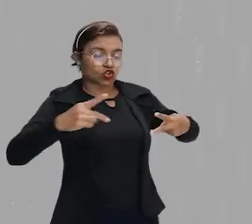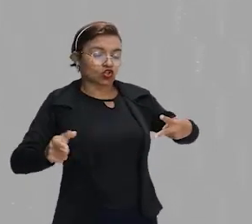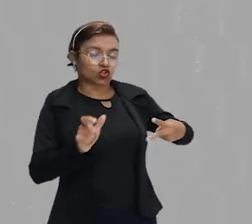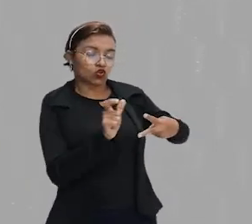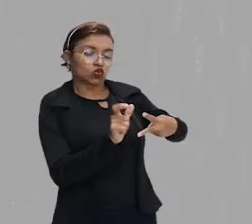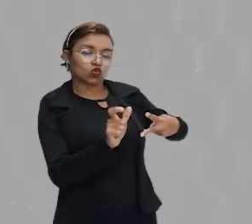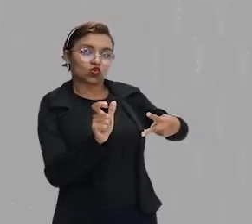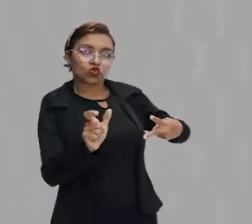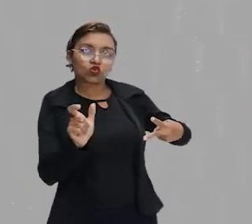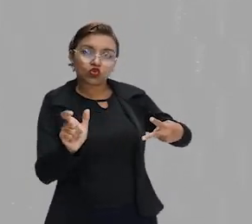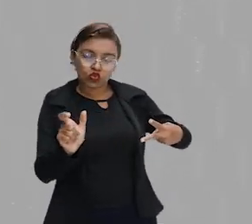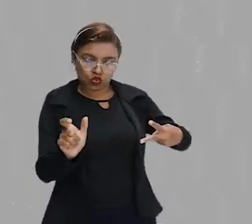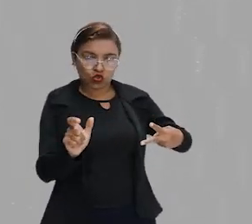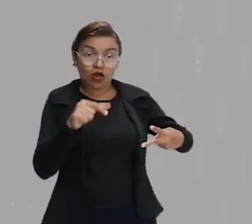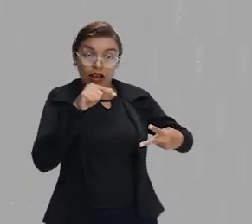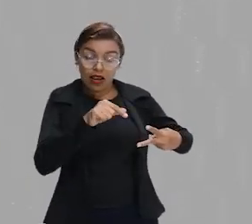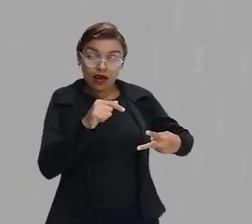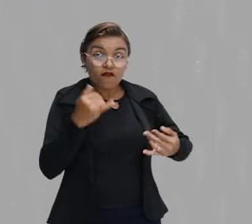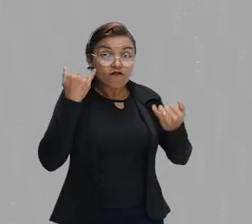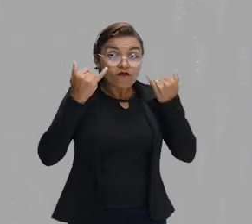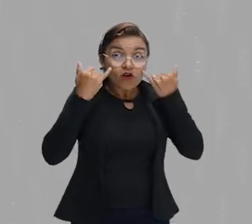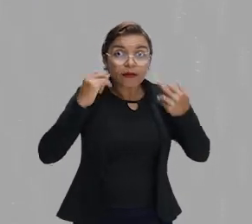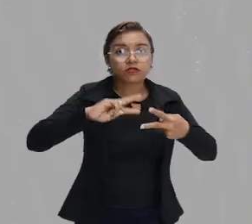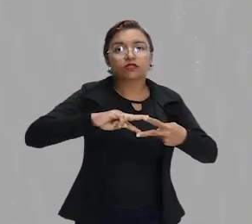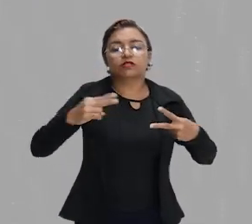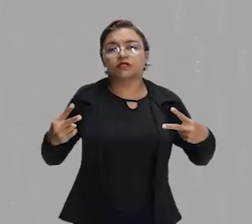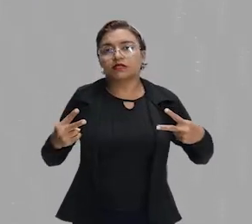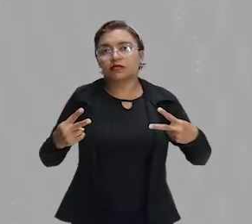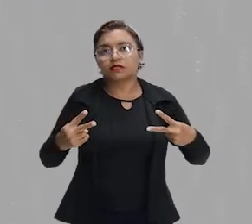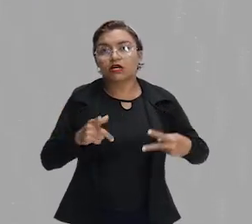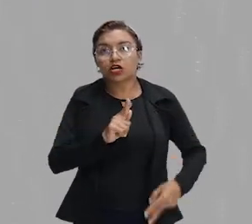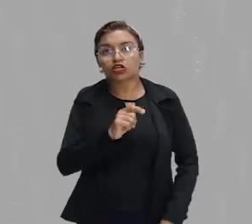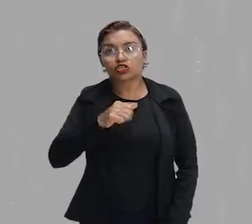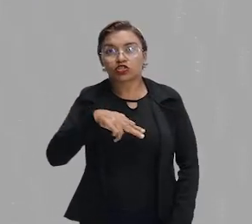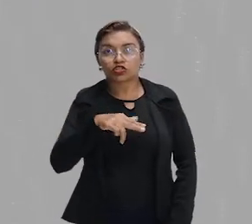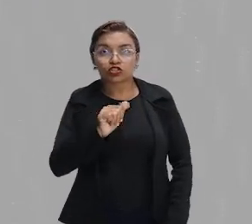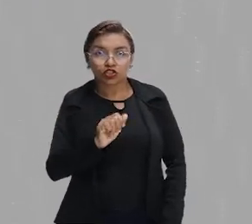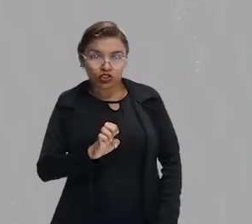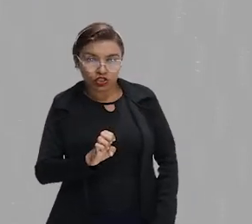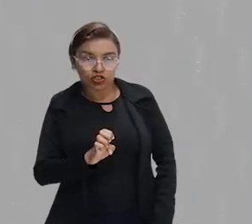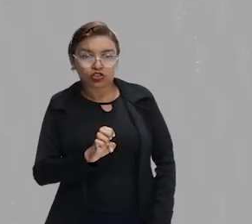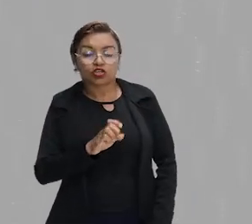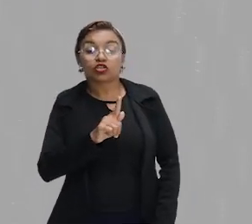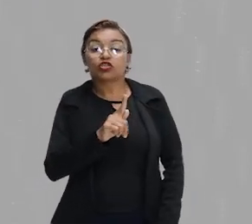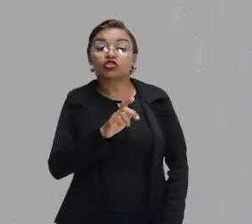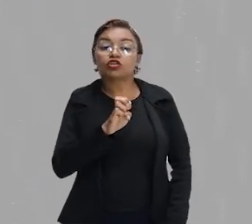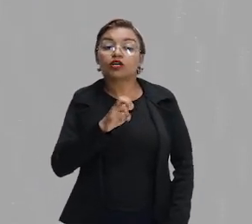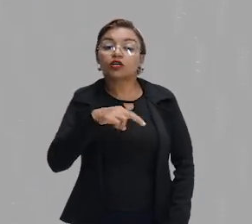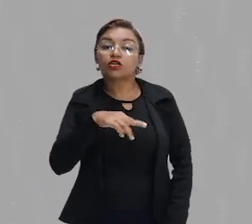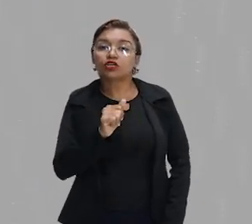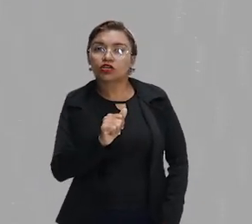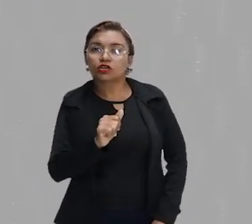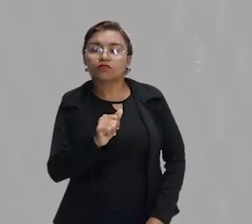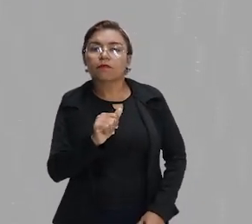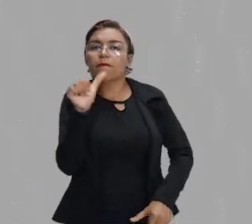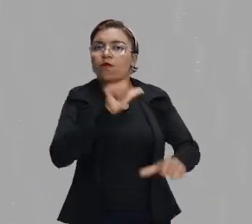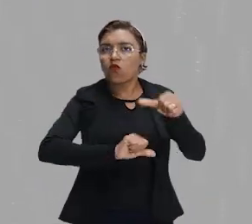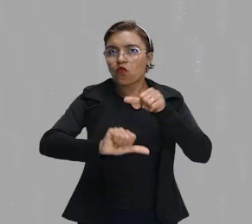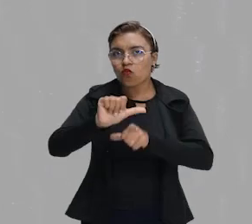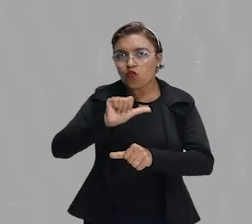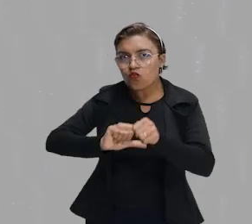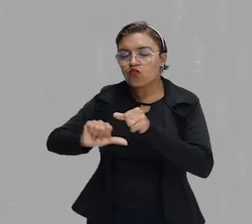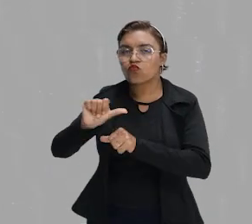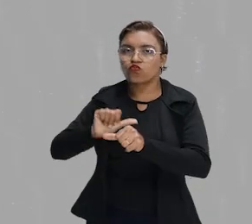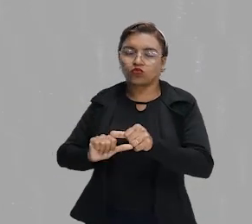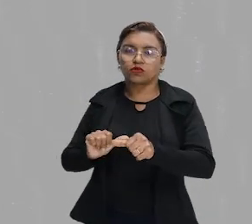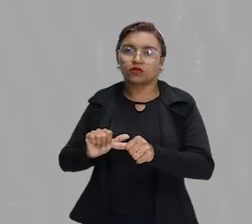da molécula que tem informação genética. E esses genes, eles sofrem a transcrição. Essa